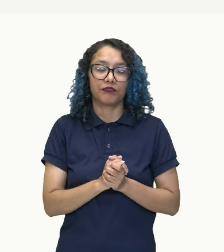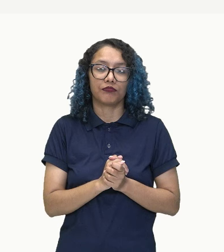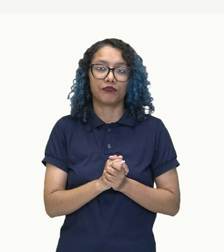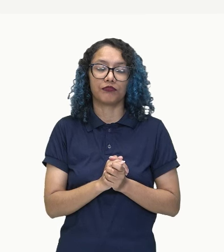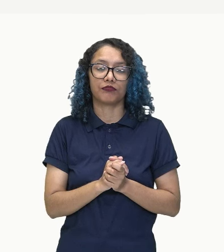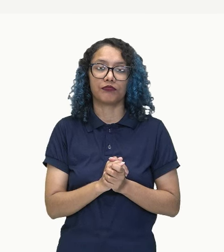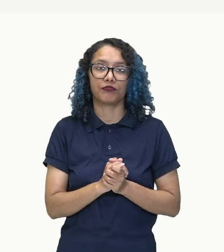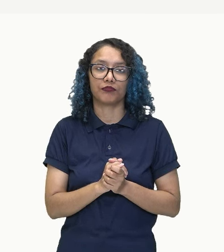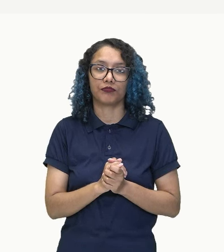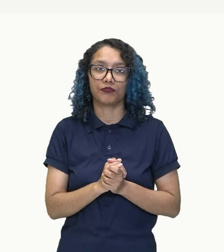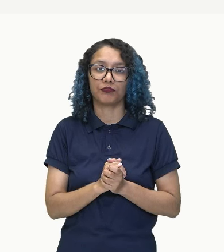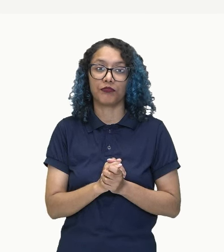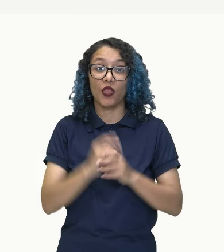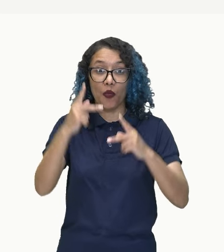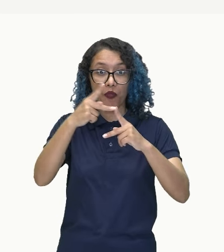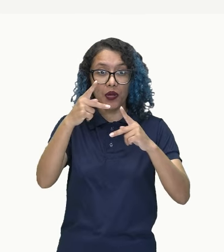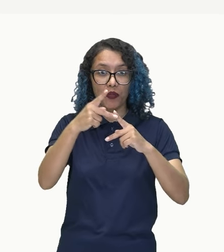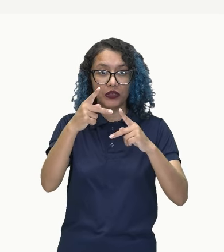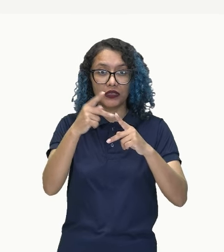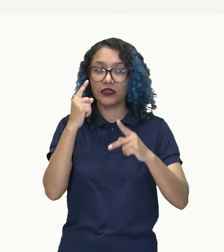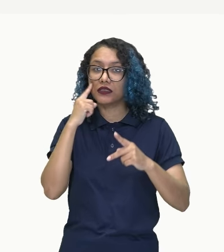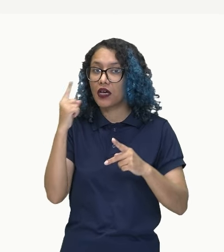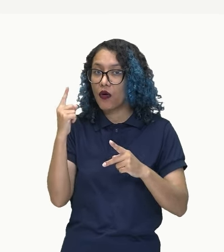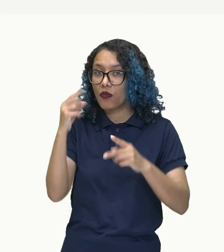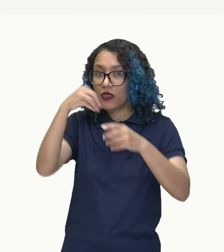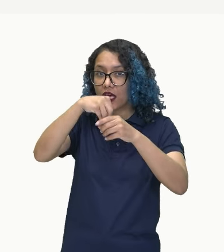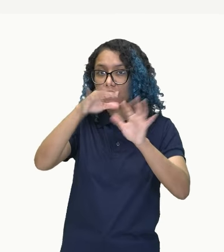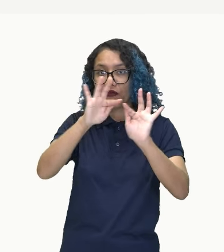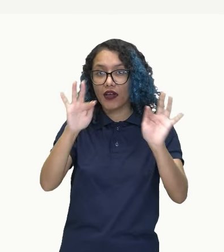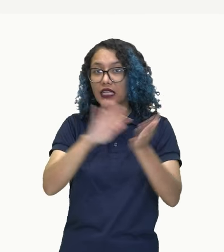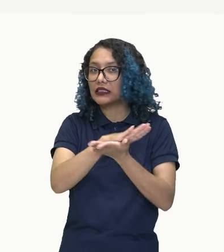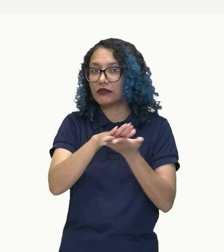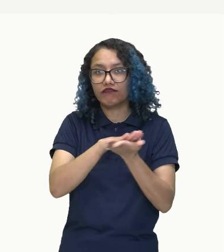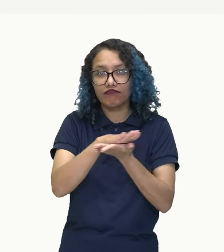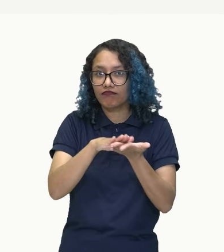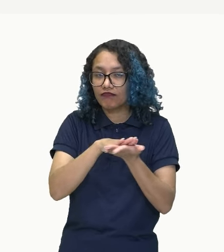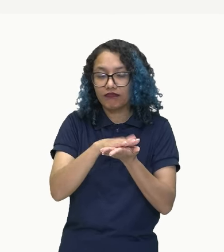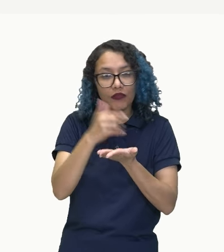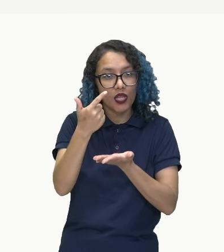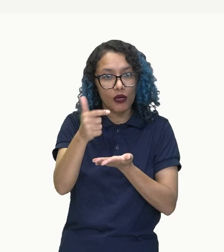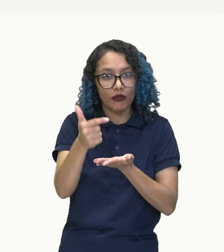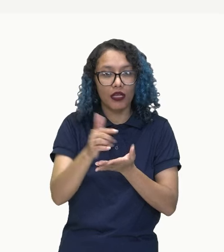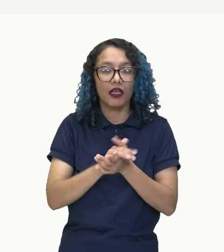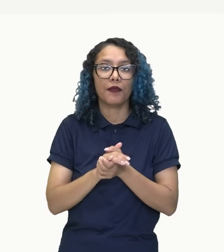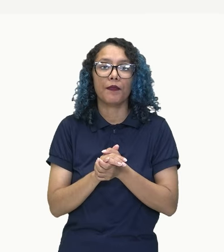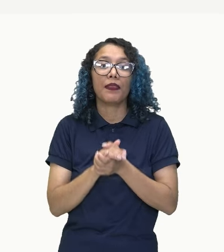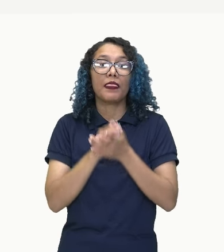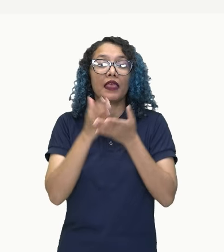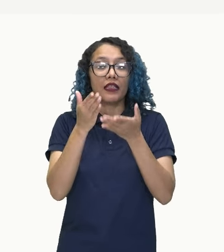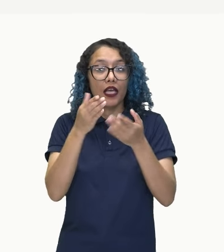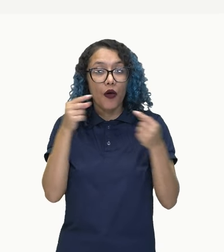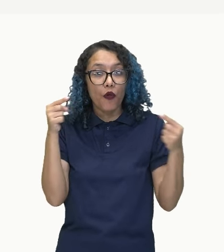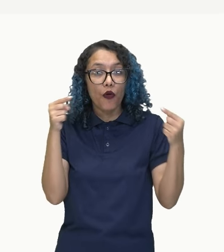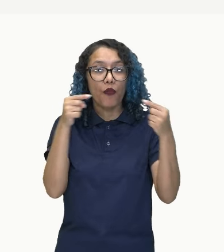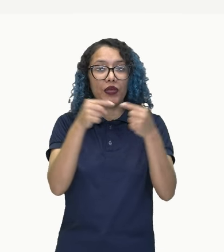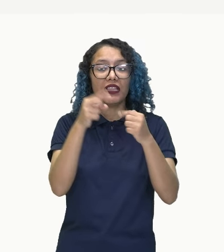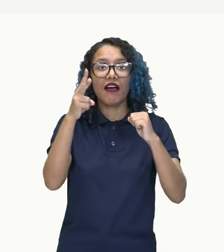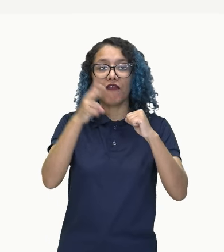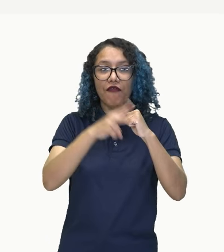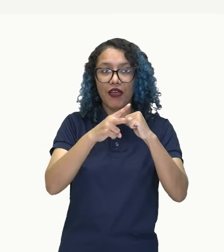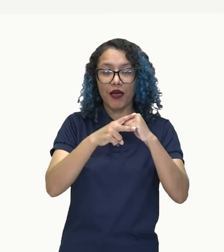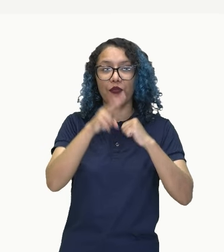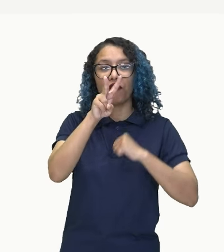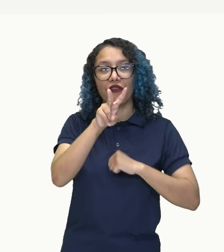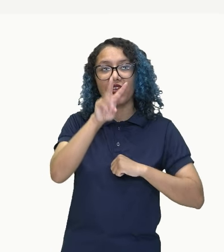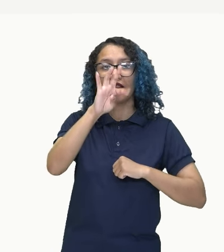aí não tem preposição nenhuma, não tem. Então, o meu verbo transitivo vai ser direto e o meu objeto